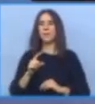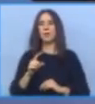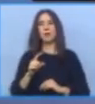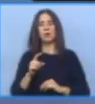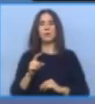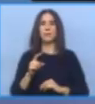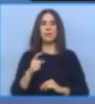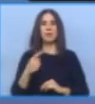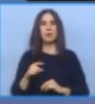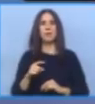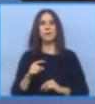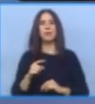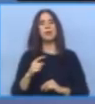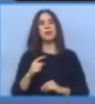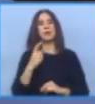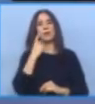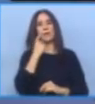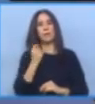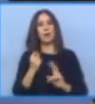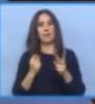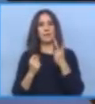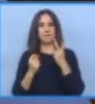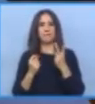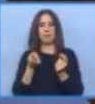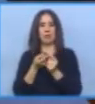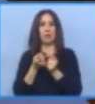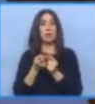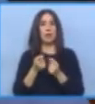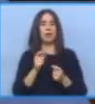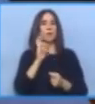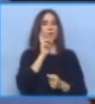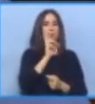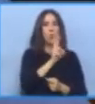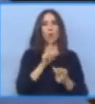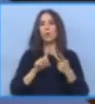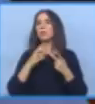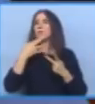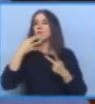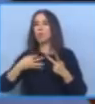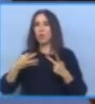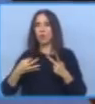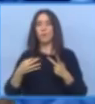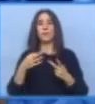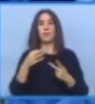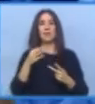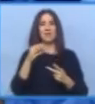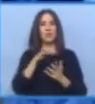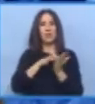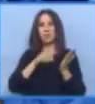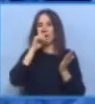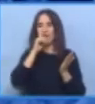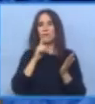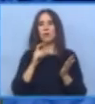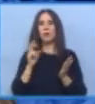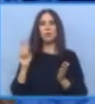uma proximidade de dois verbos, que é ver e acreditar. Por exemplo, nós lembramos muito bem do texto correram os dois ao sepulcro,